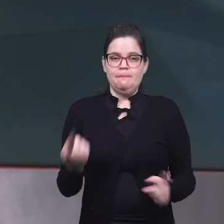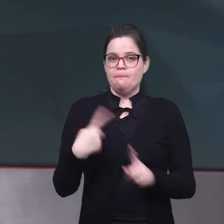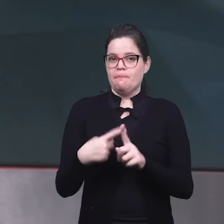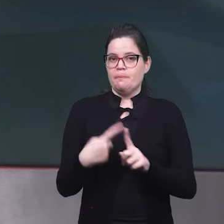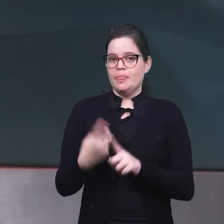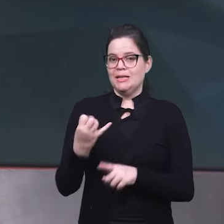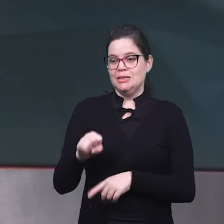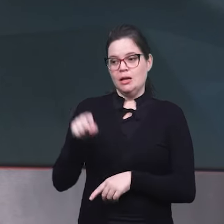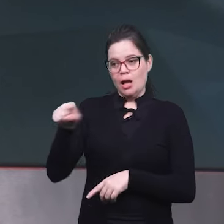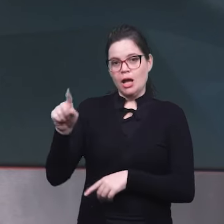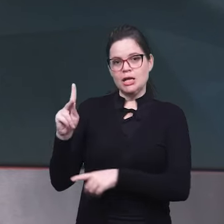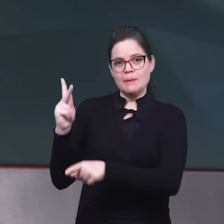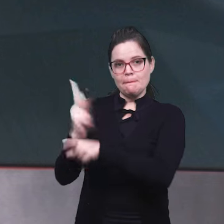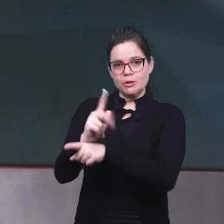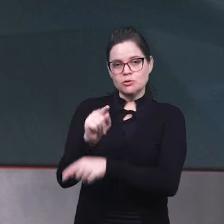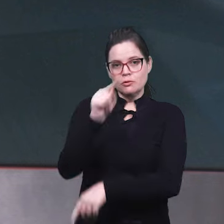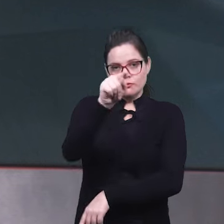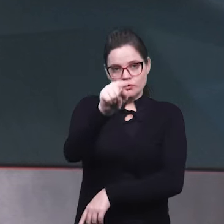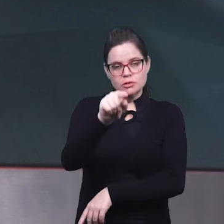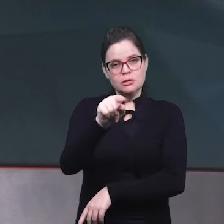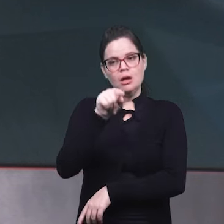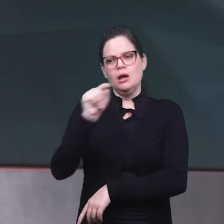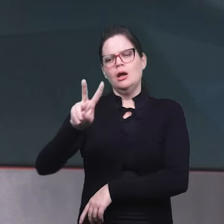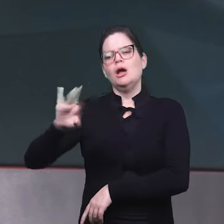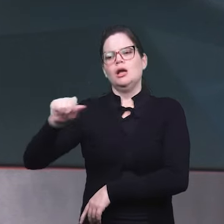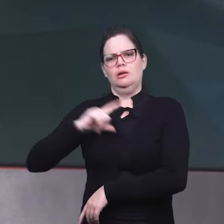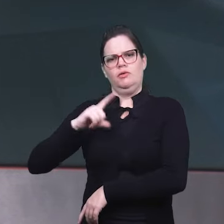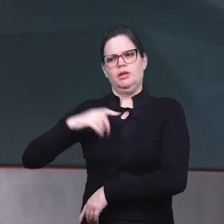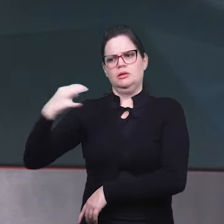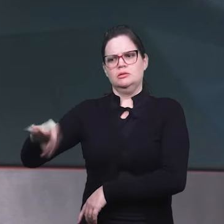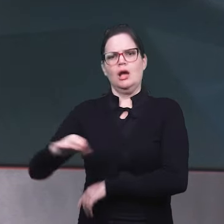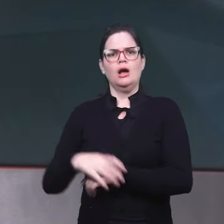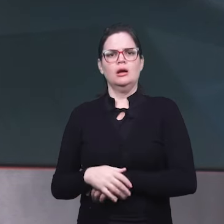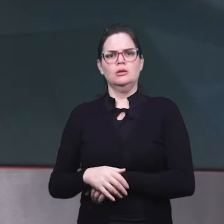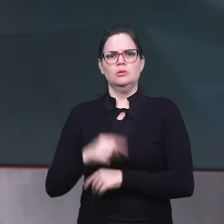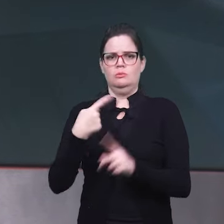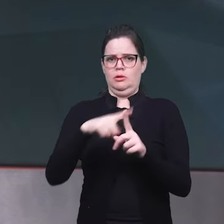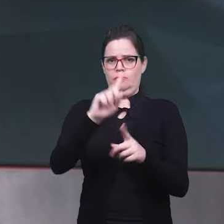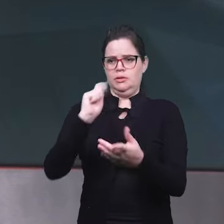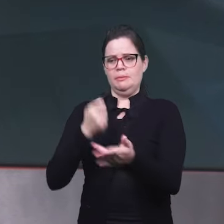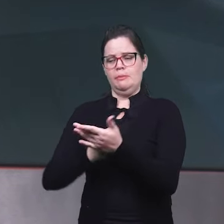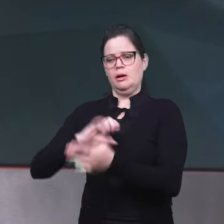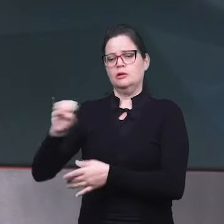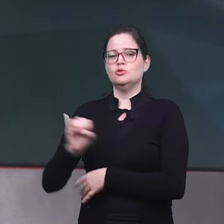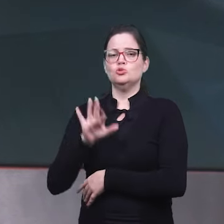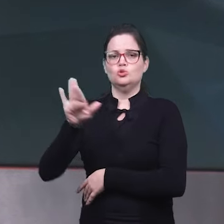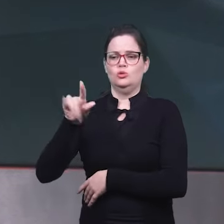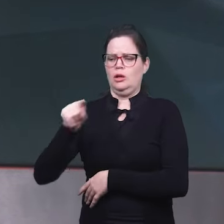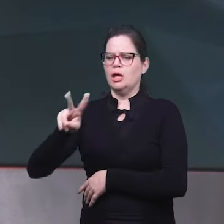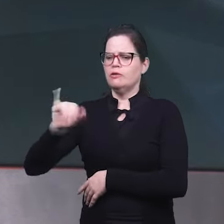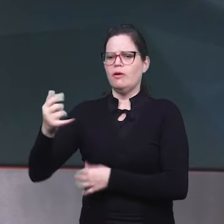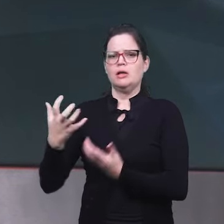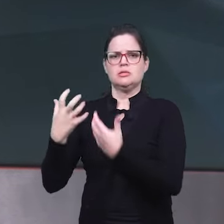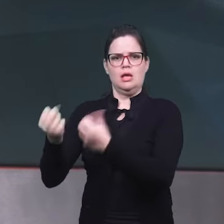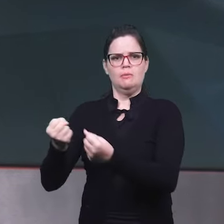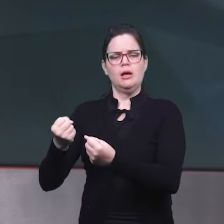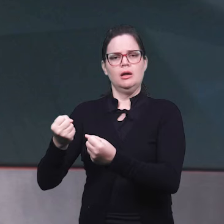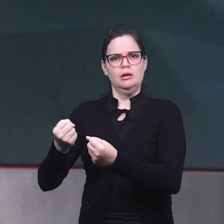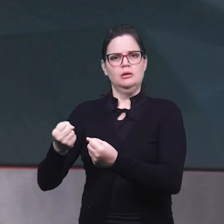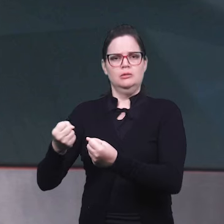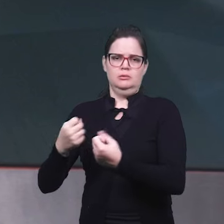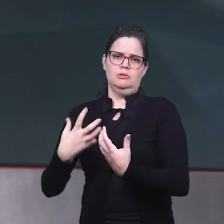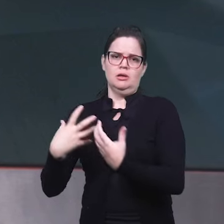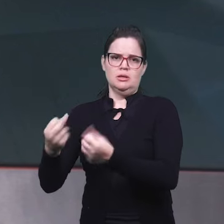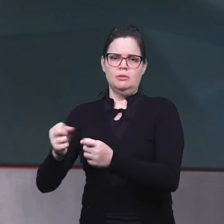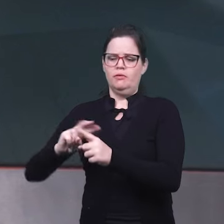te forneceu o dinheiro, o retorno dele é garantido. Você vai pagar o juro, que é o custo daquele